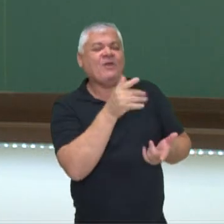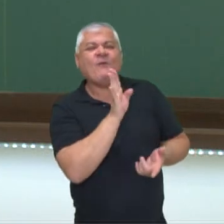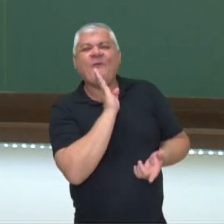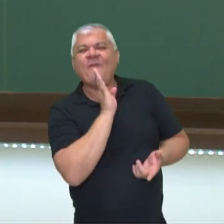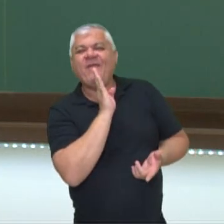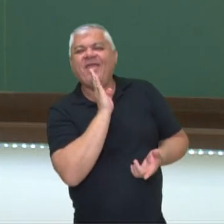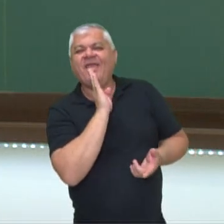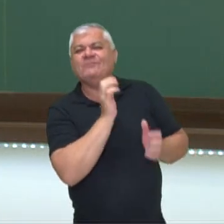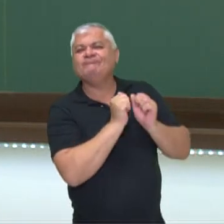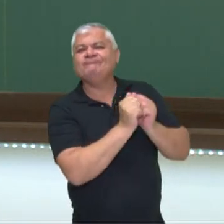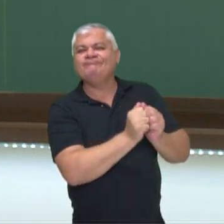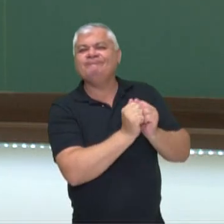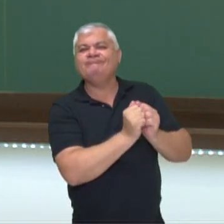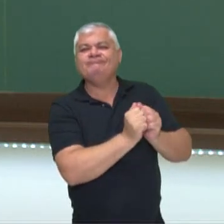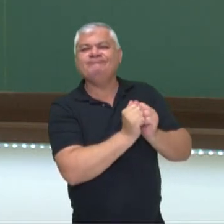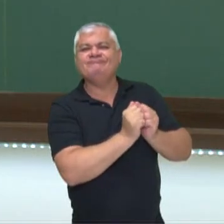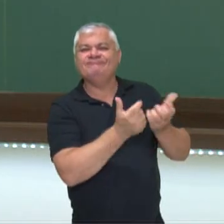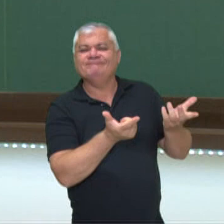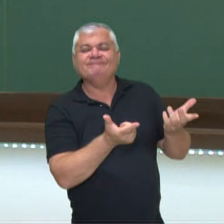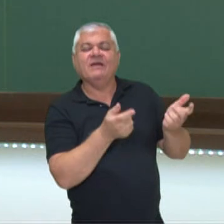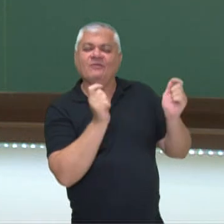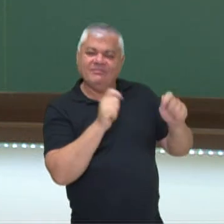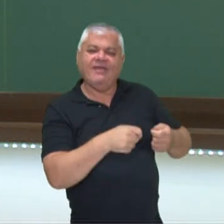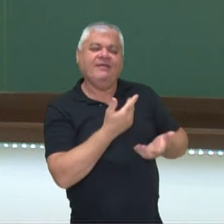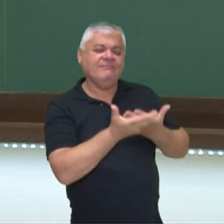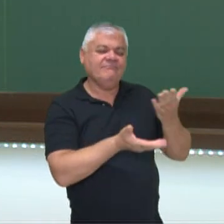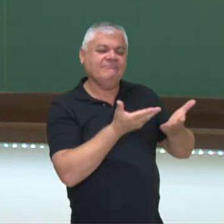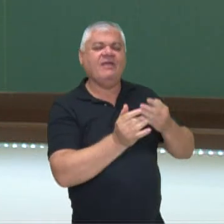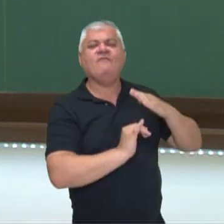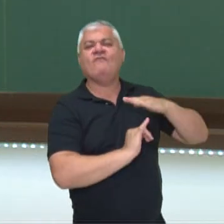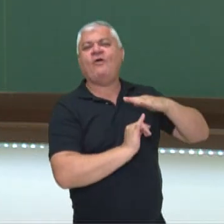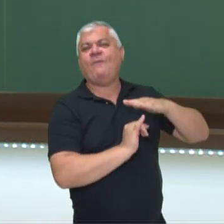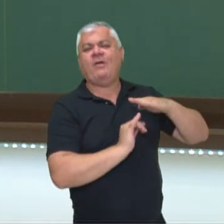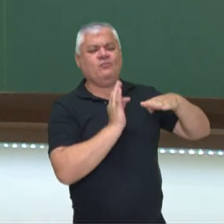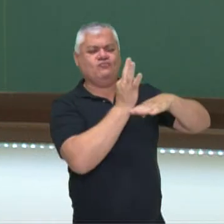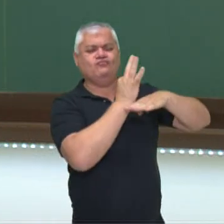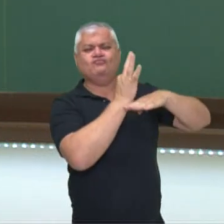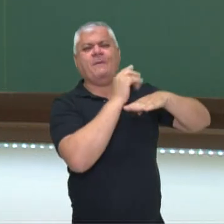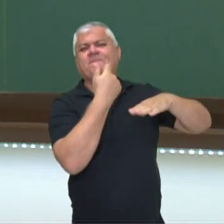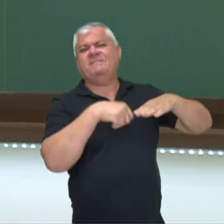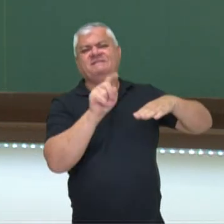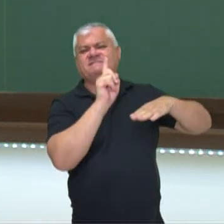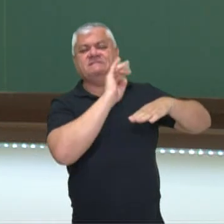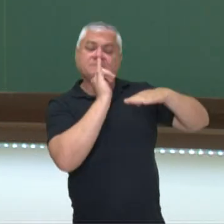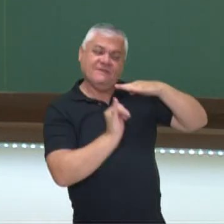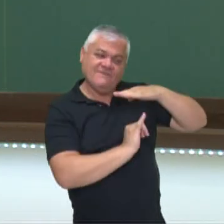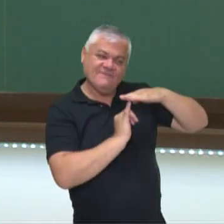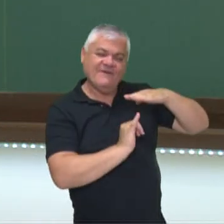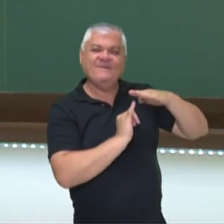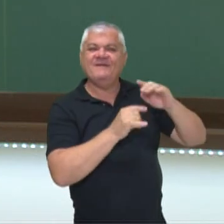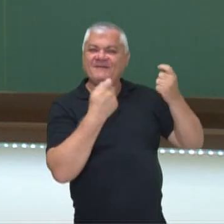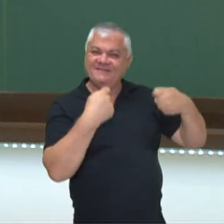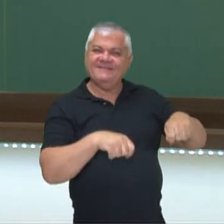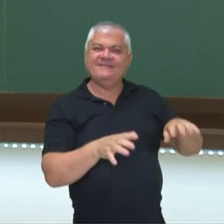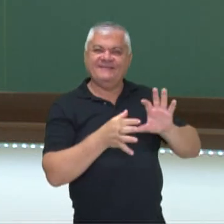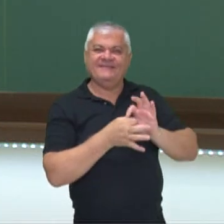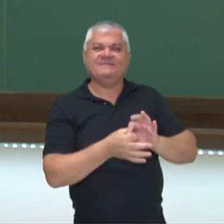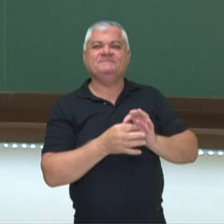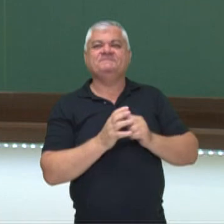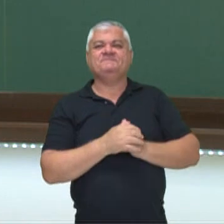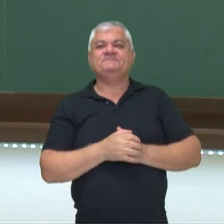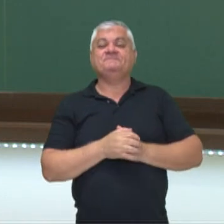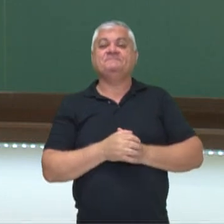uma intimidade com ela. Então, eu utilizo um tratamento informal. A linguagem ela não precisa ser totalmente formal. Muito